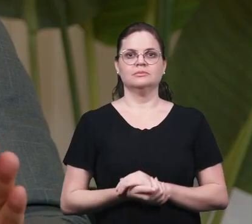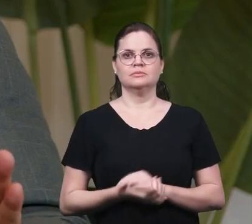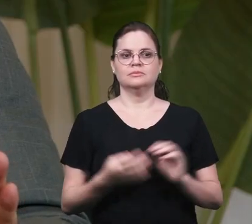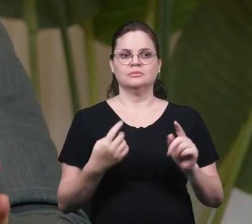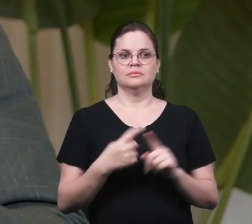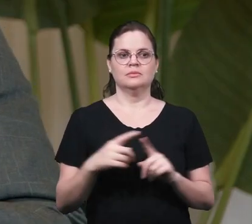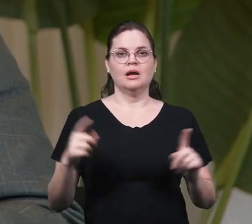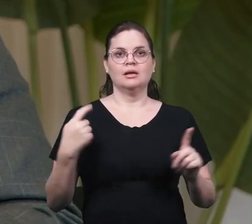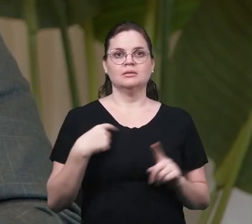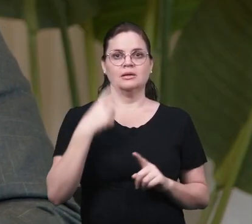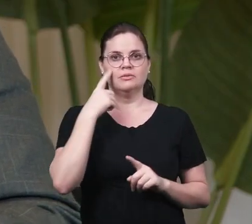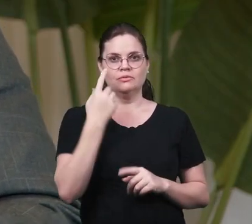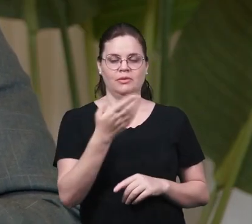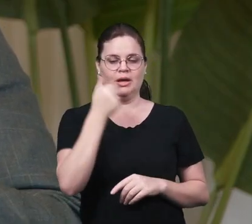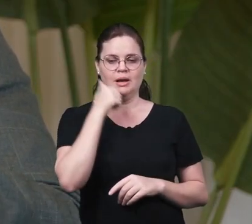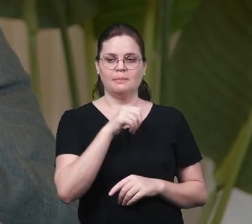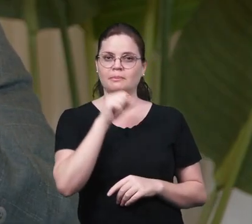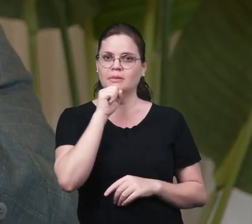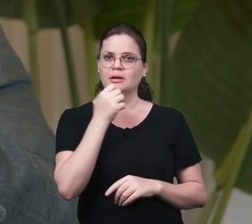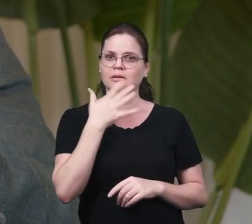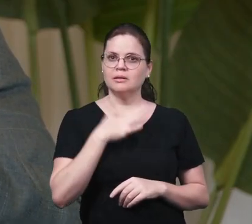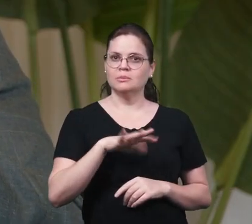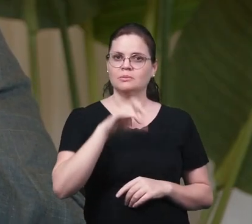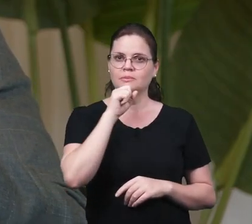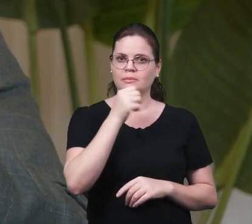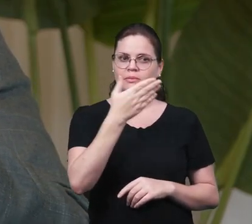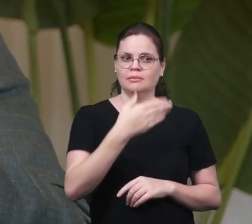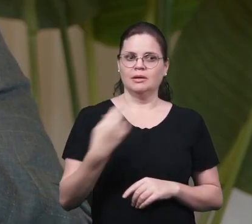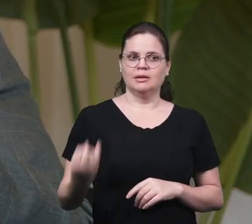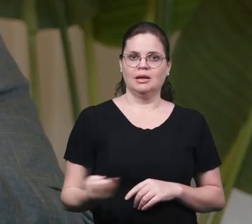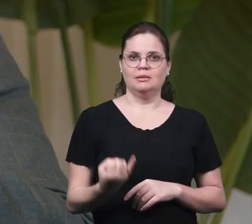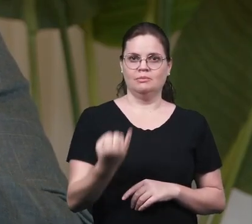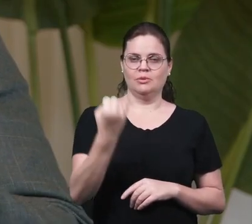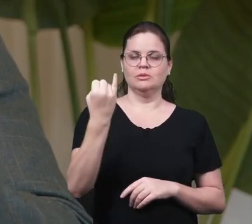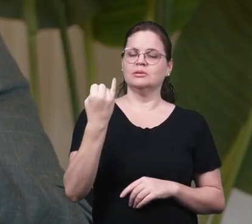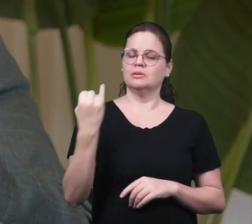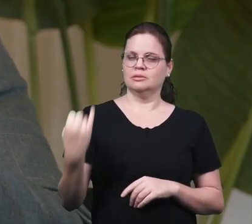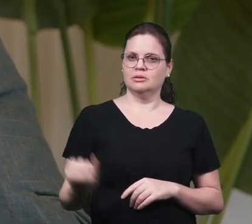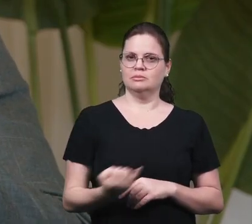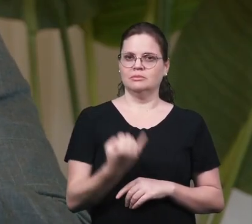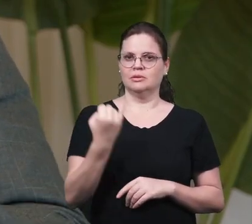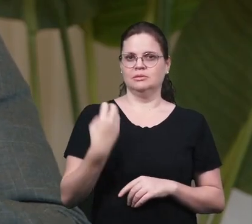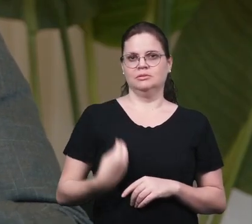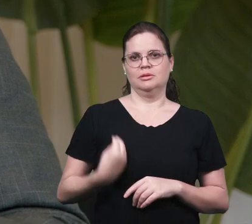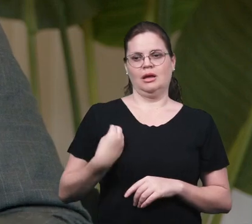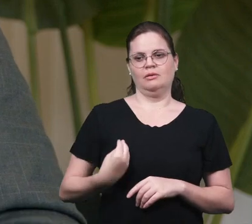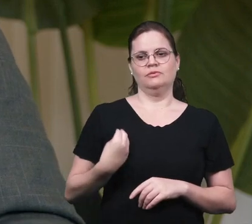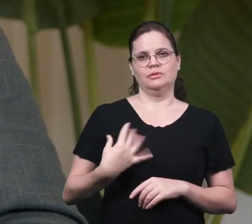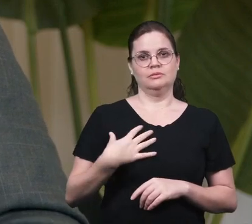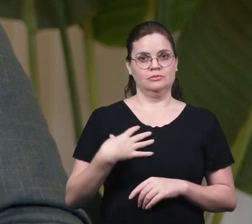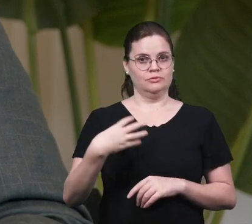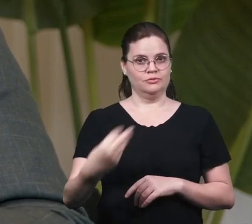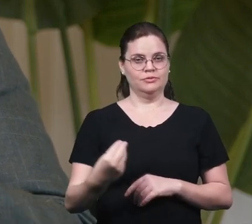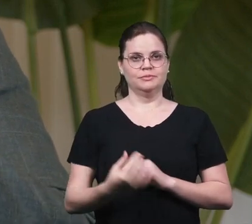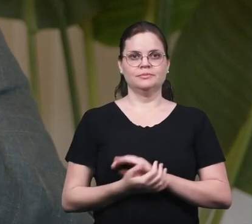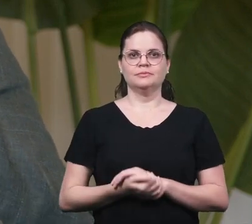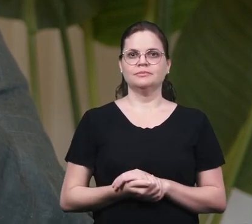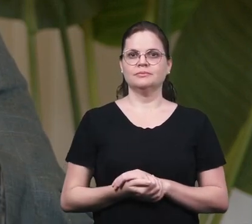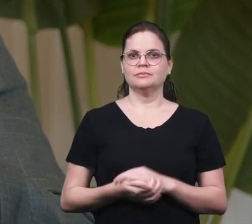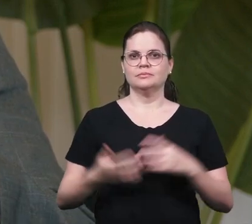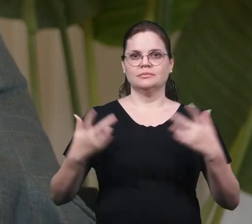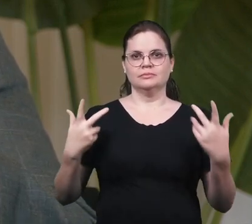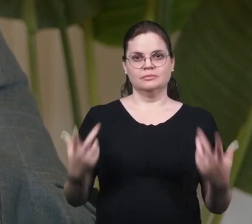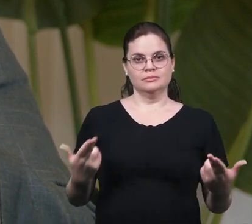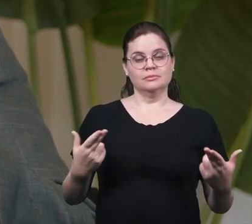figura do pai e da mãe, essa figura é essencial, é fundamental, como foi a